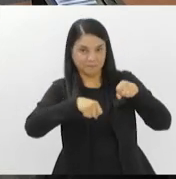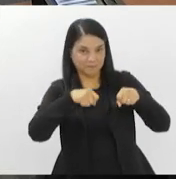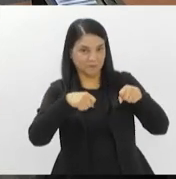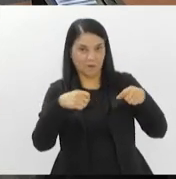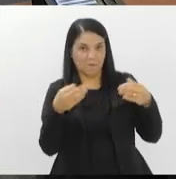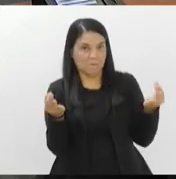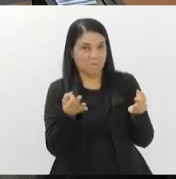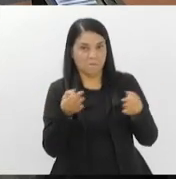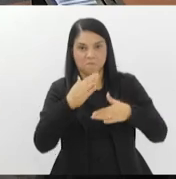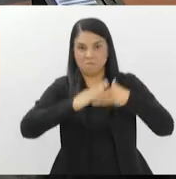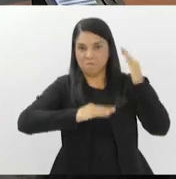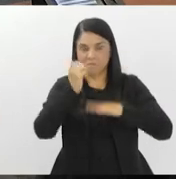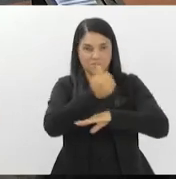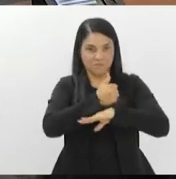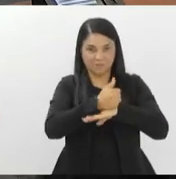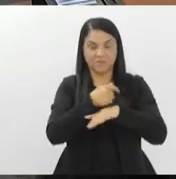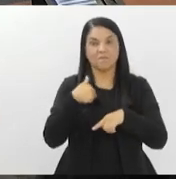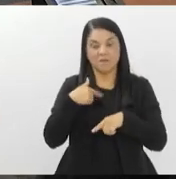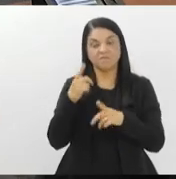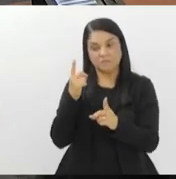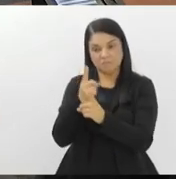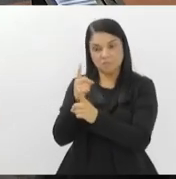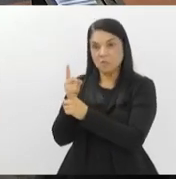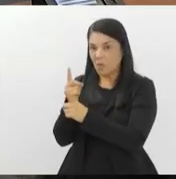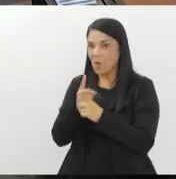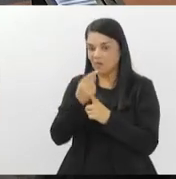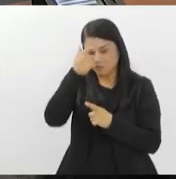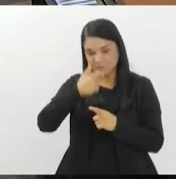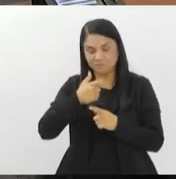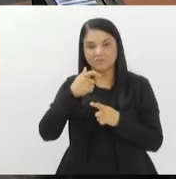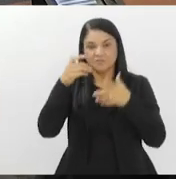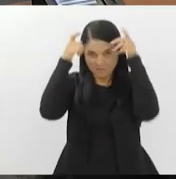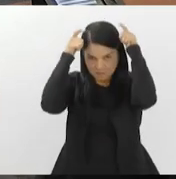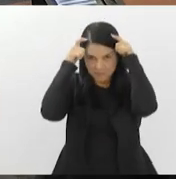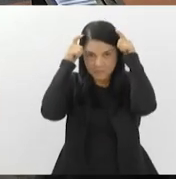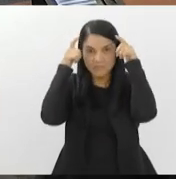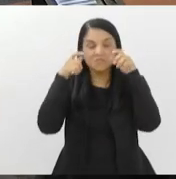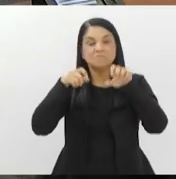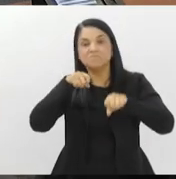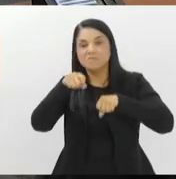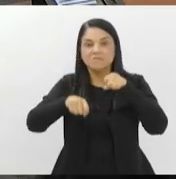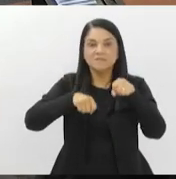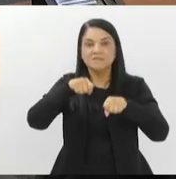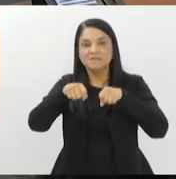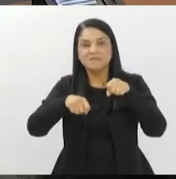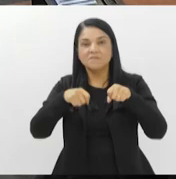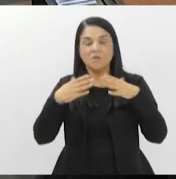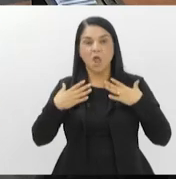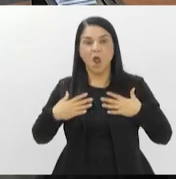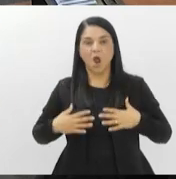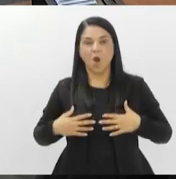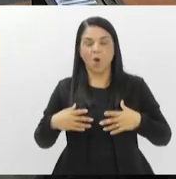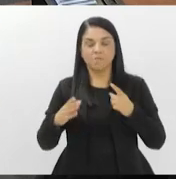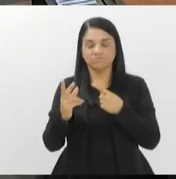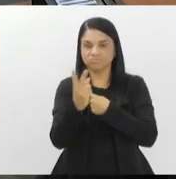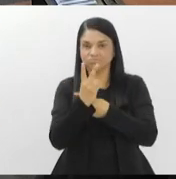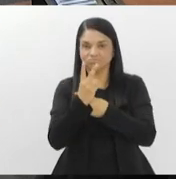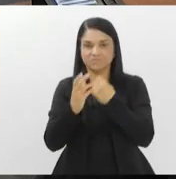volta e meia vocês me encontram por aí com meu capacete, com minha bike, com minhas roupas de